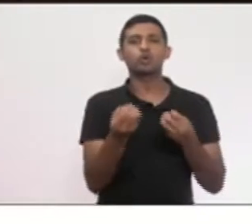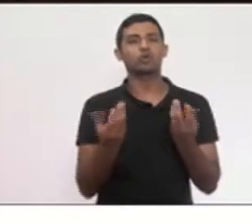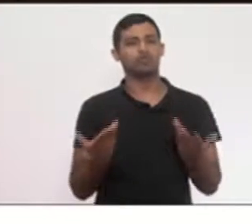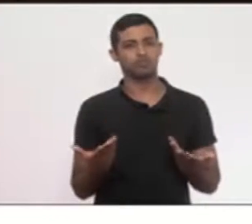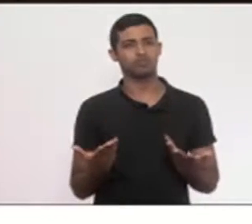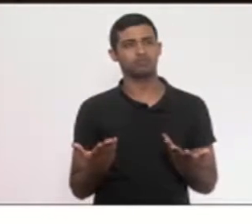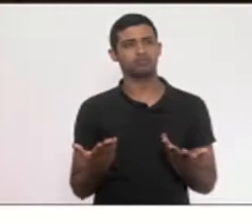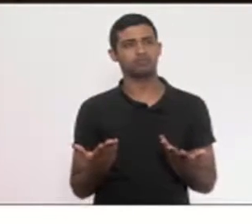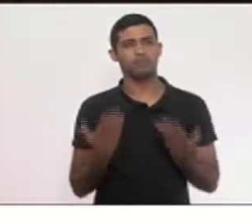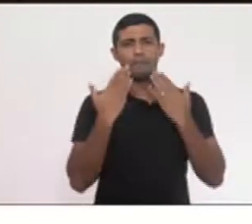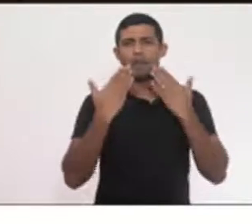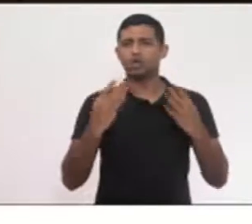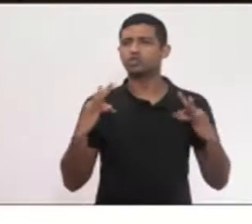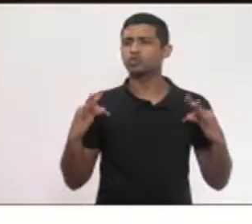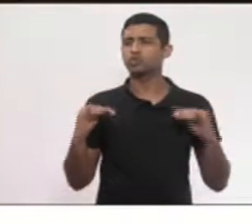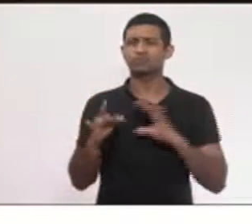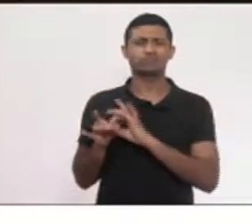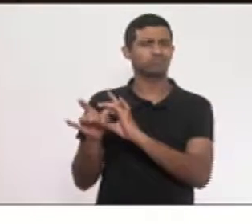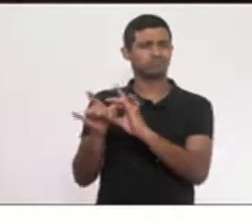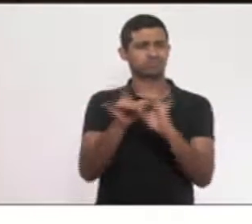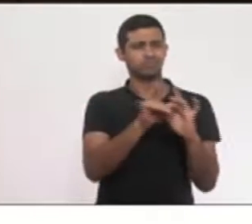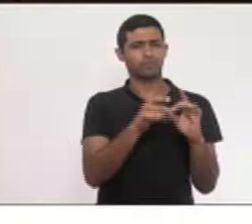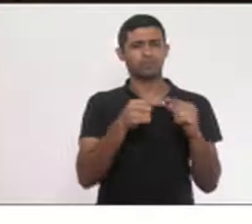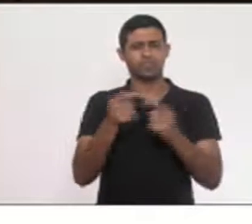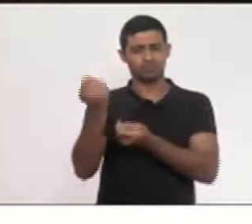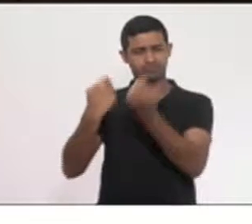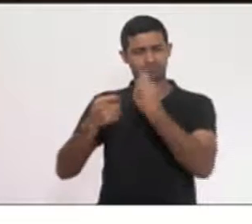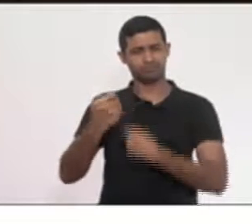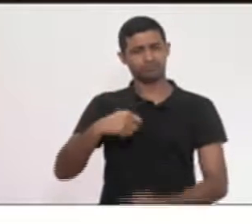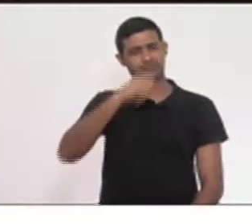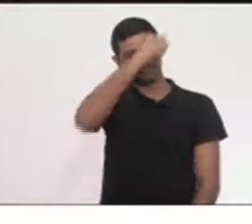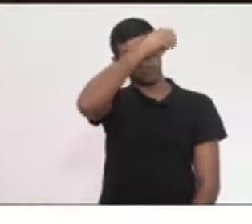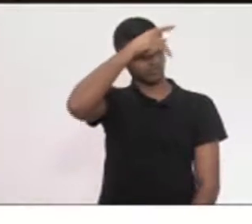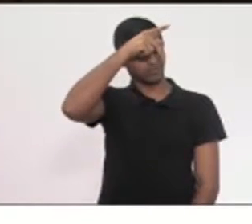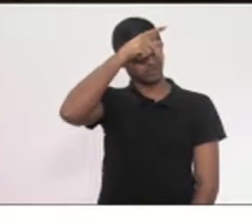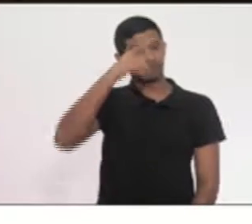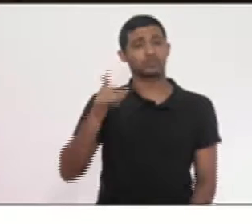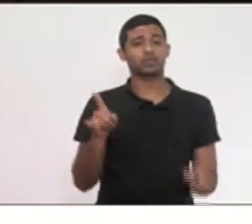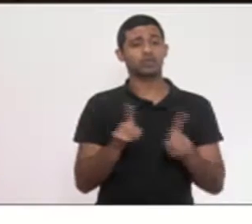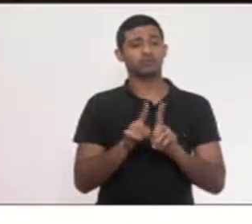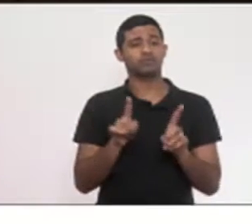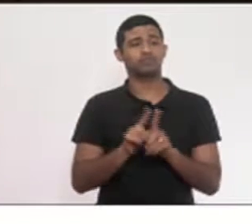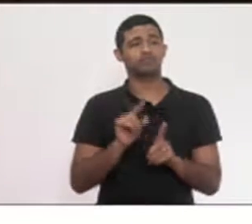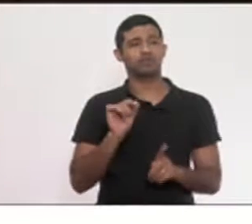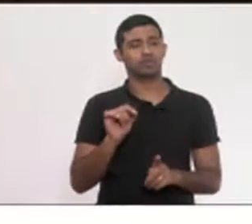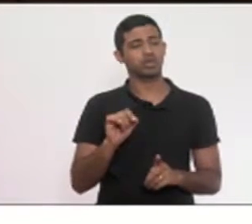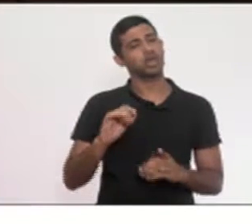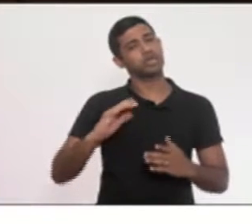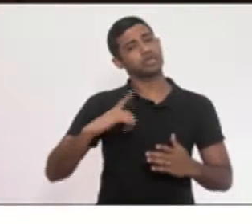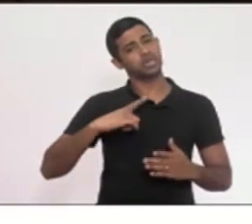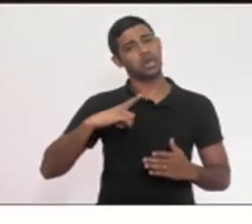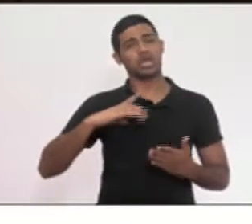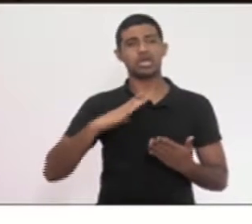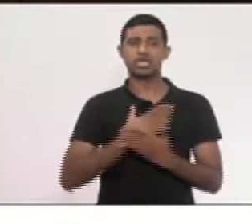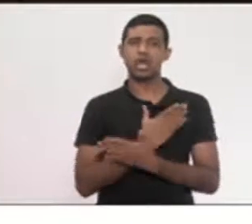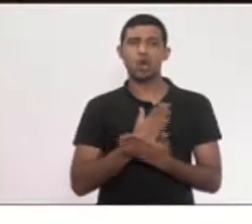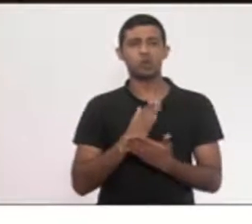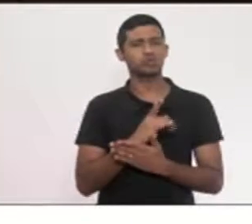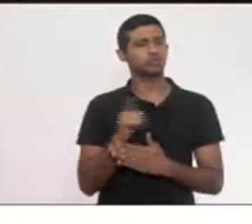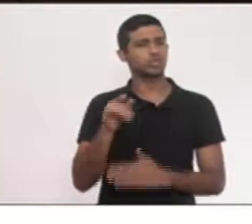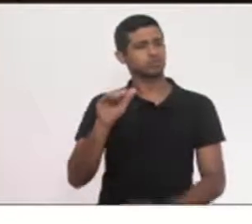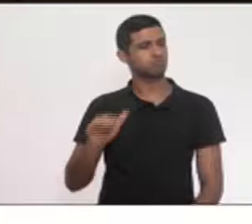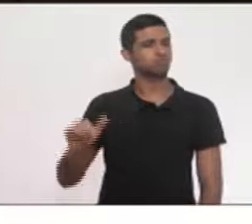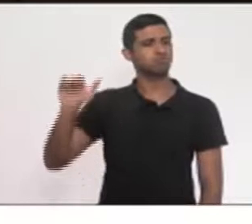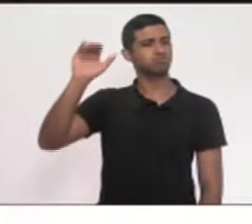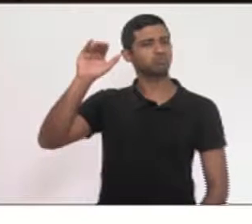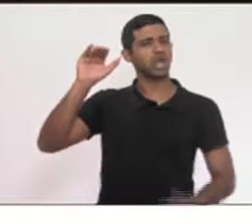para o conjunto da administração pública, inclusive para aquelas autarquias que têm mais autonomia, como é